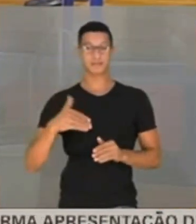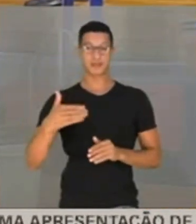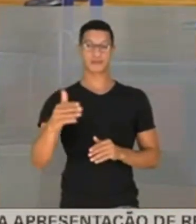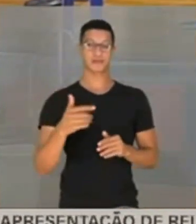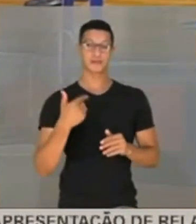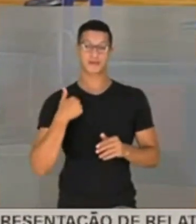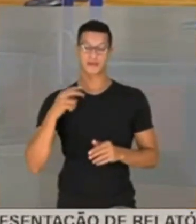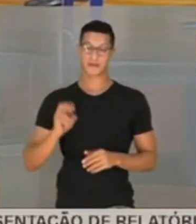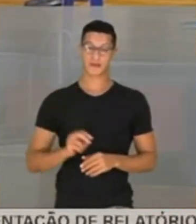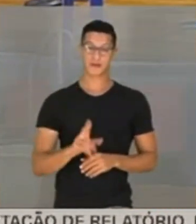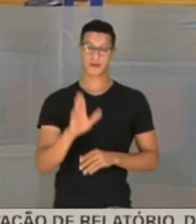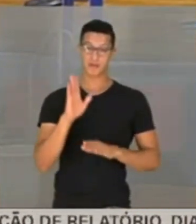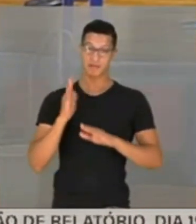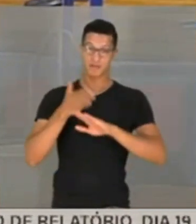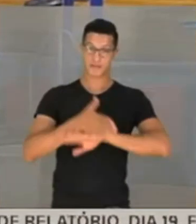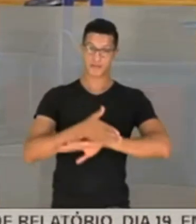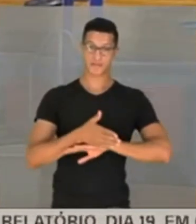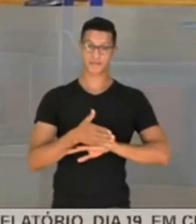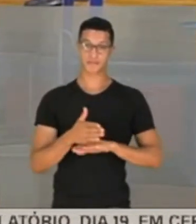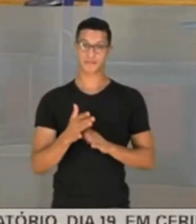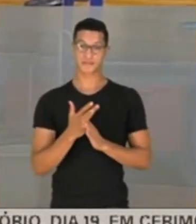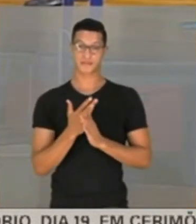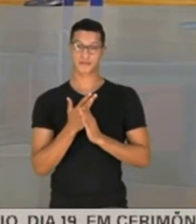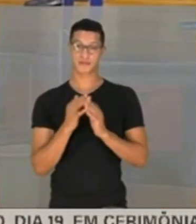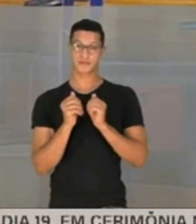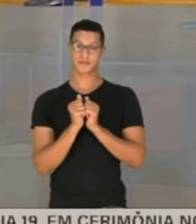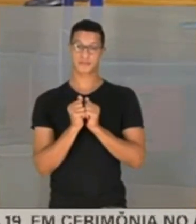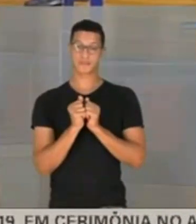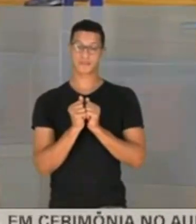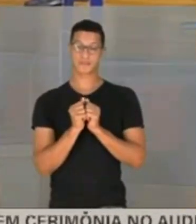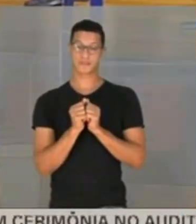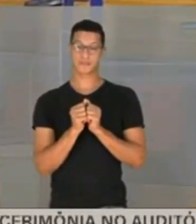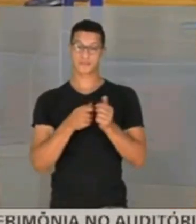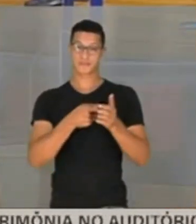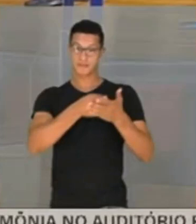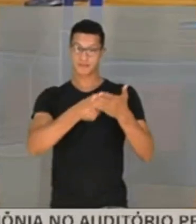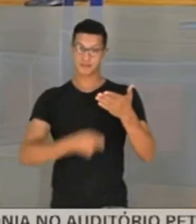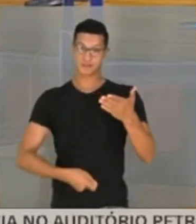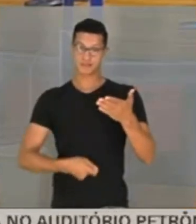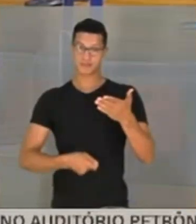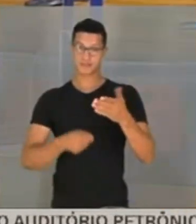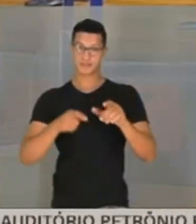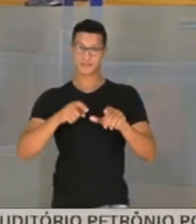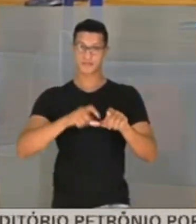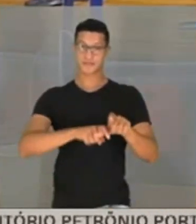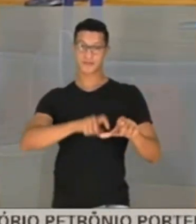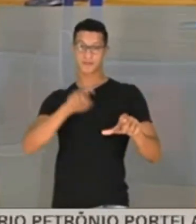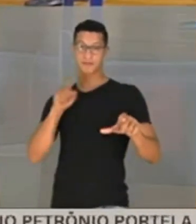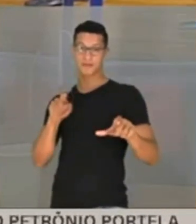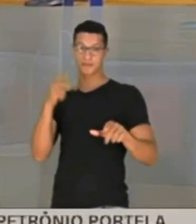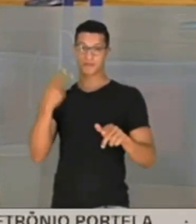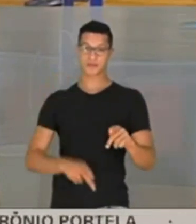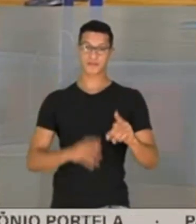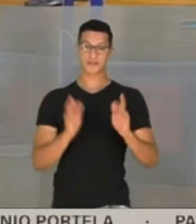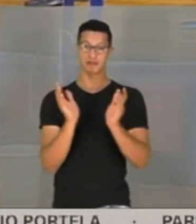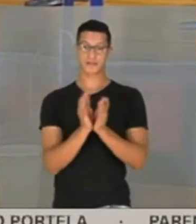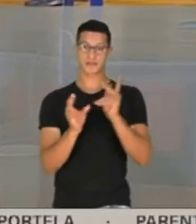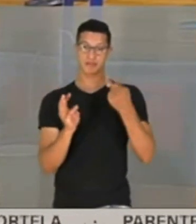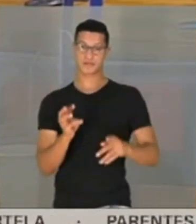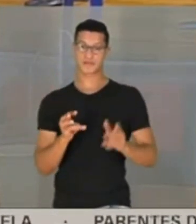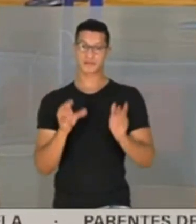Eu irei entrar com um relatório independente aqui nessa